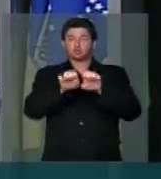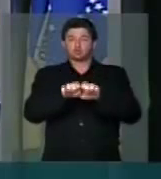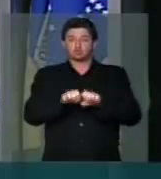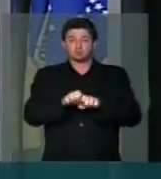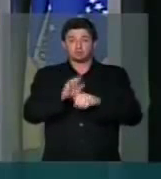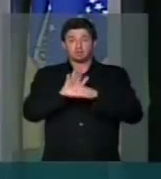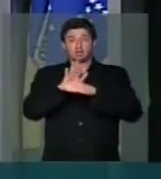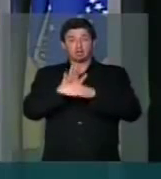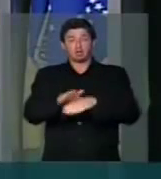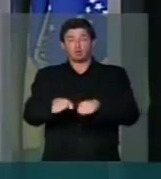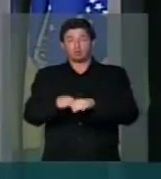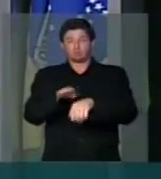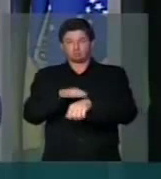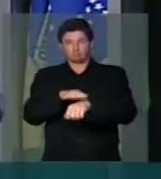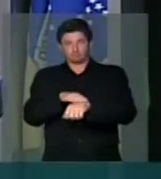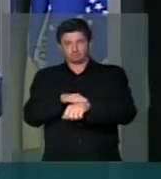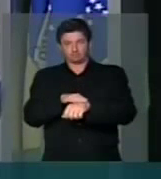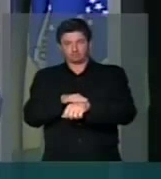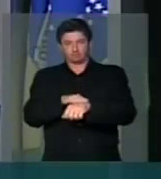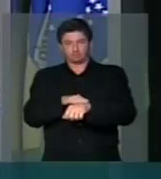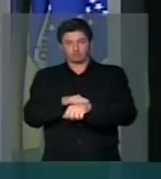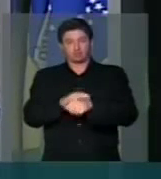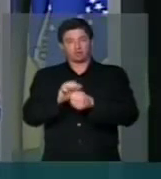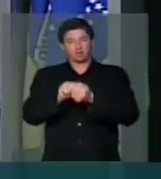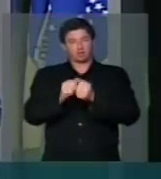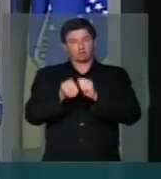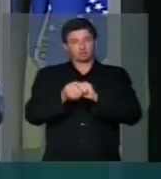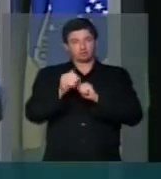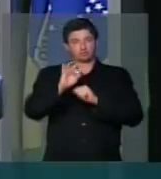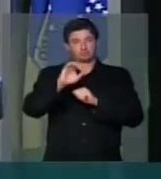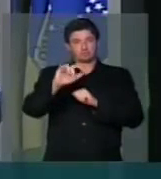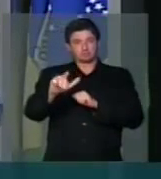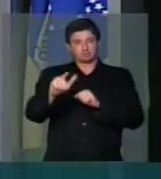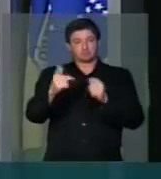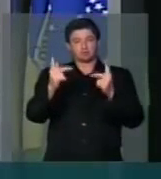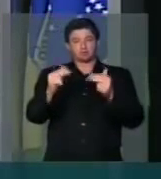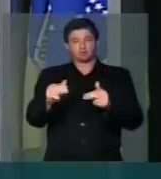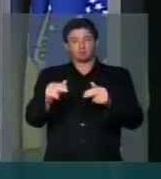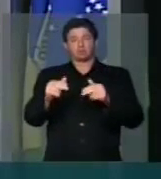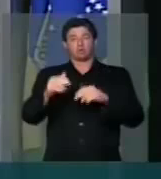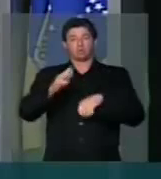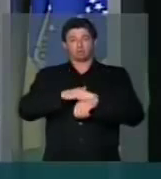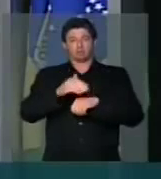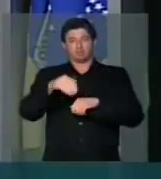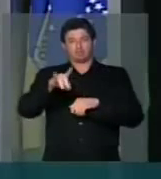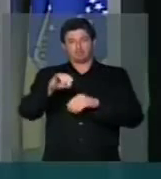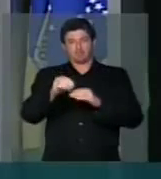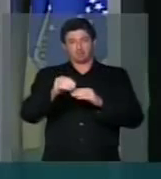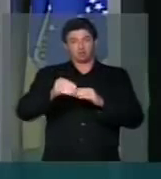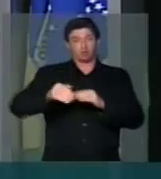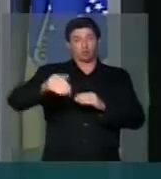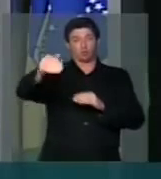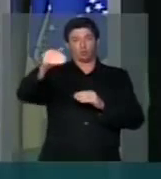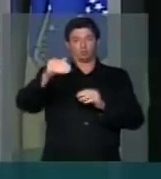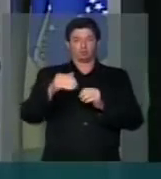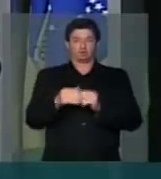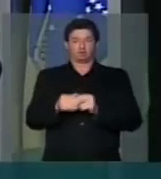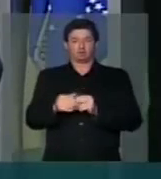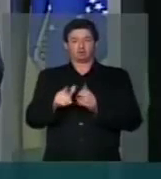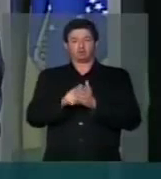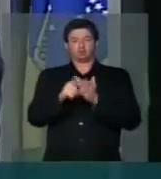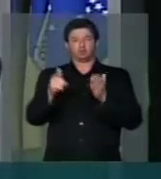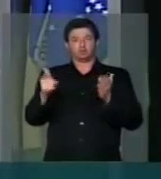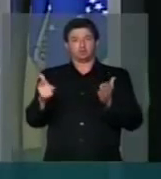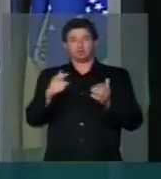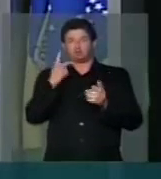que contribuem ao mesmo tempo para o ajuste como para o médio e longo prazos. A Folha de São Paulo